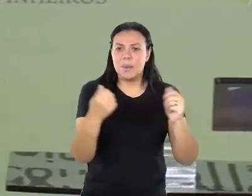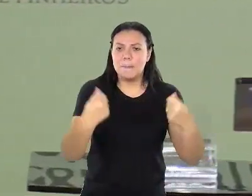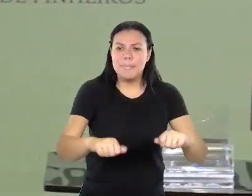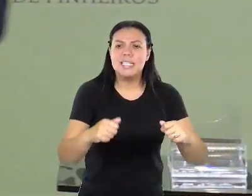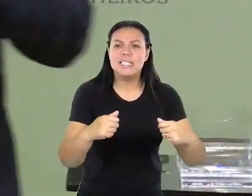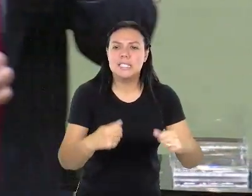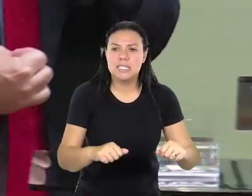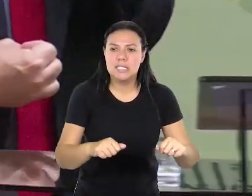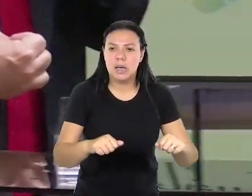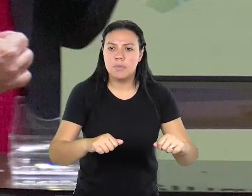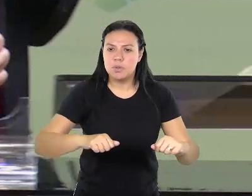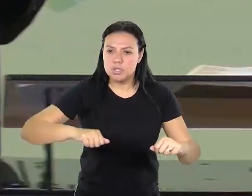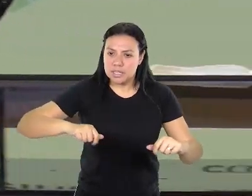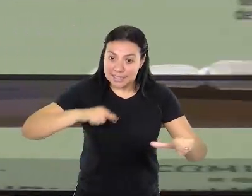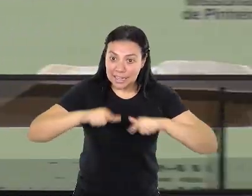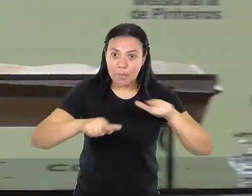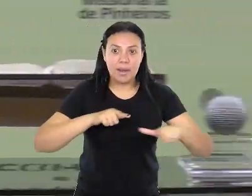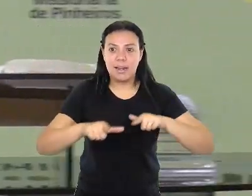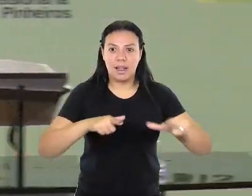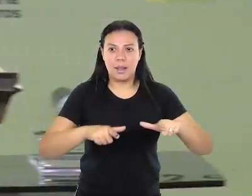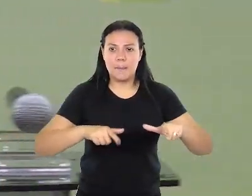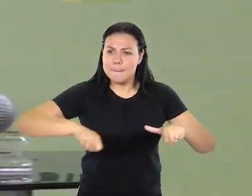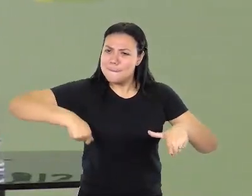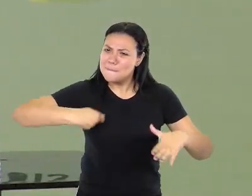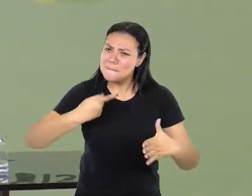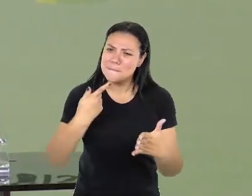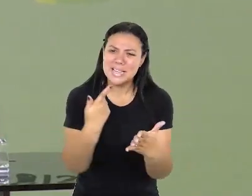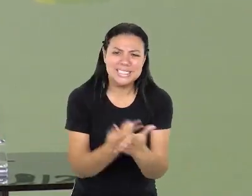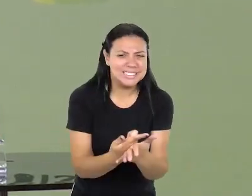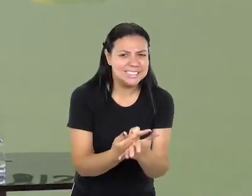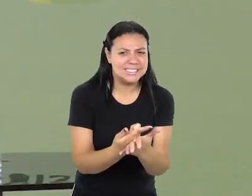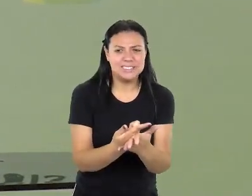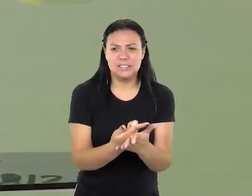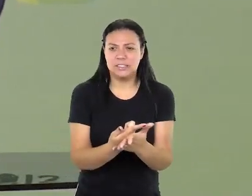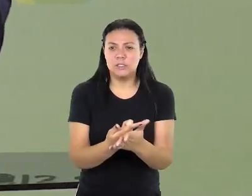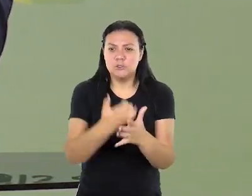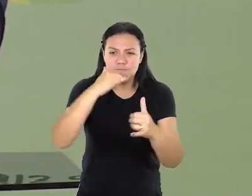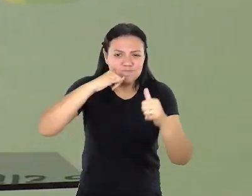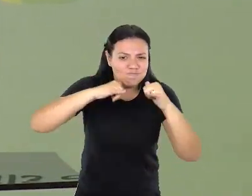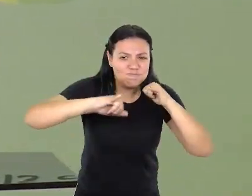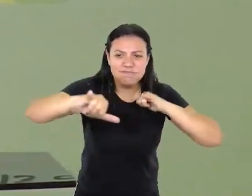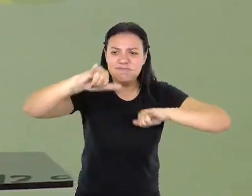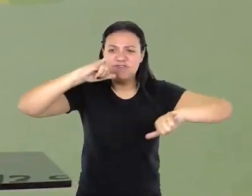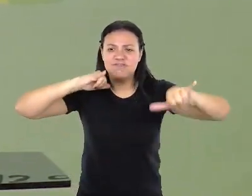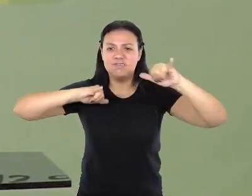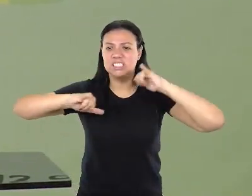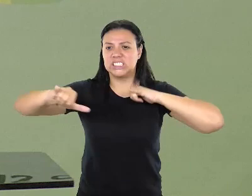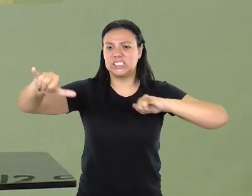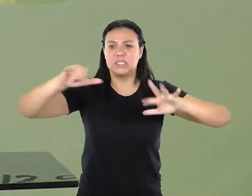concretizar essa obra, pagando o preço da proclamação.